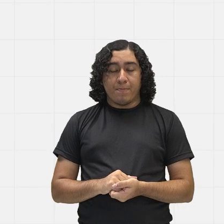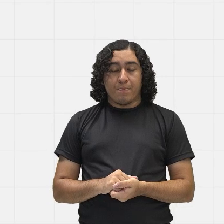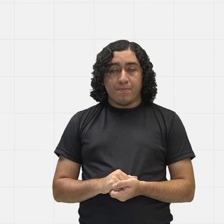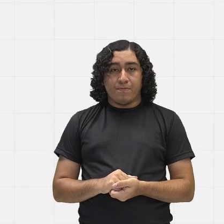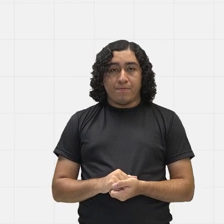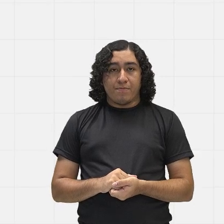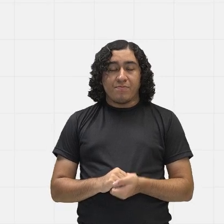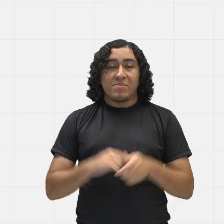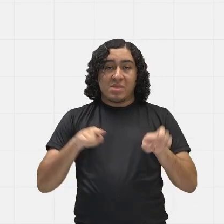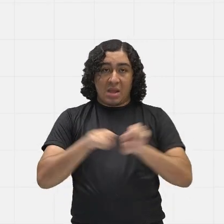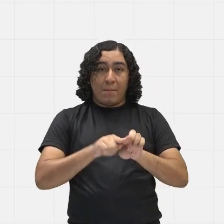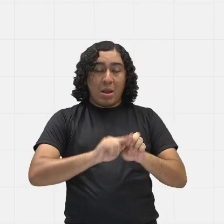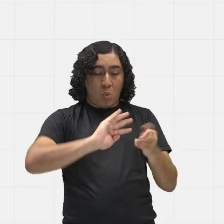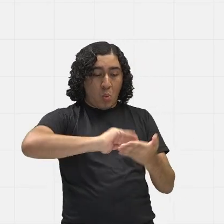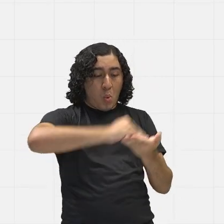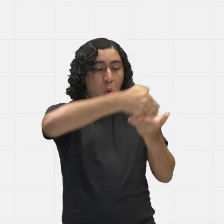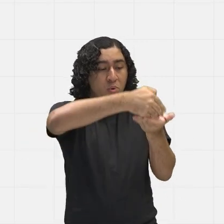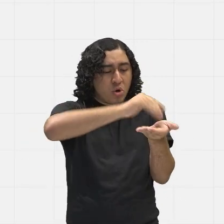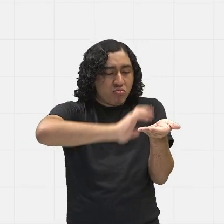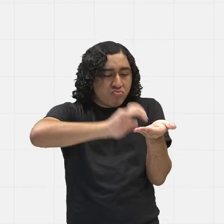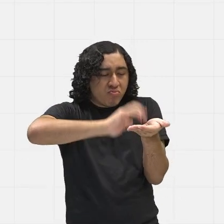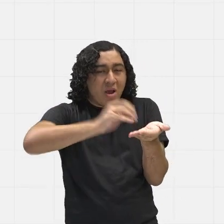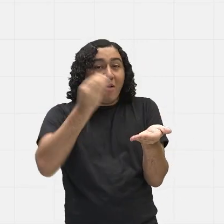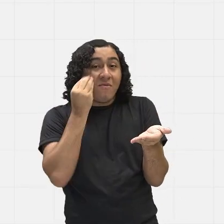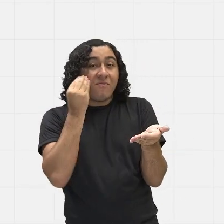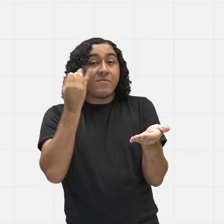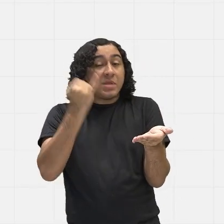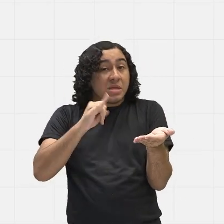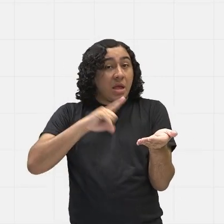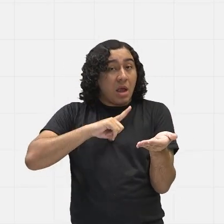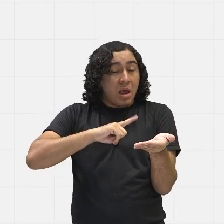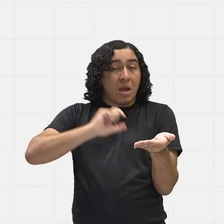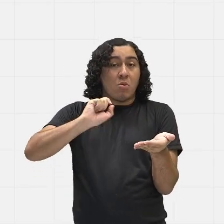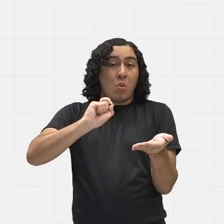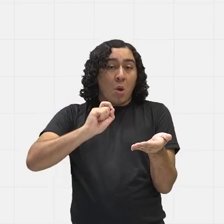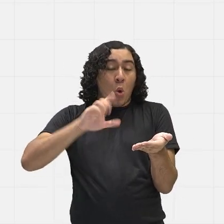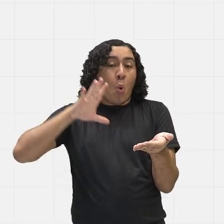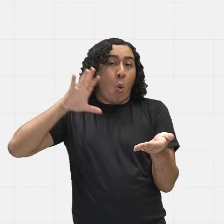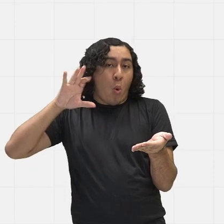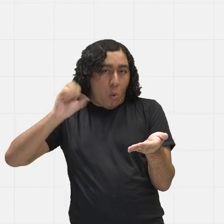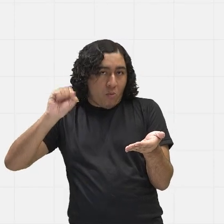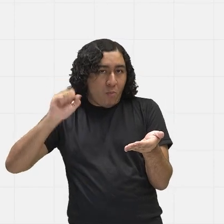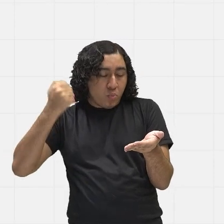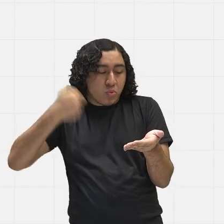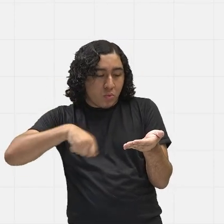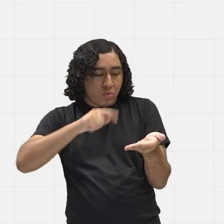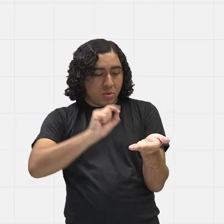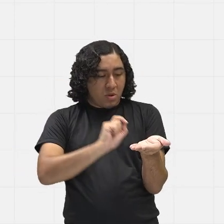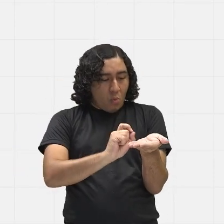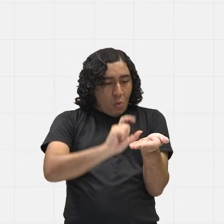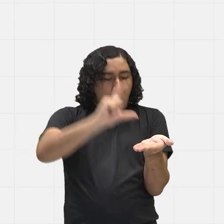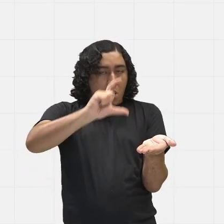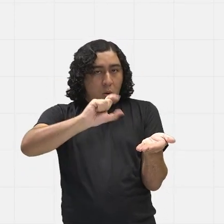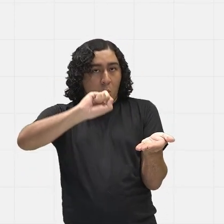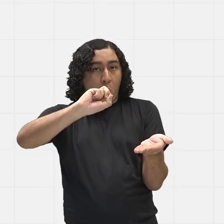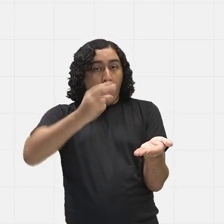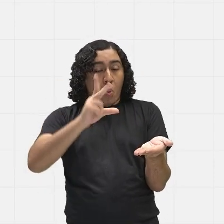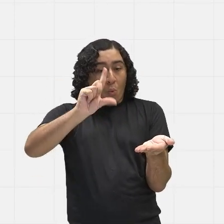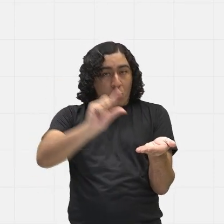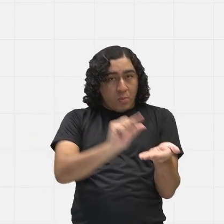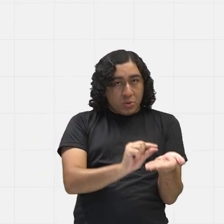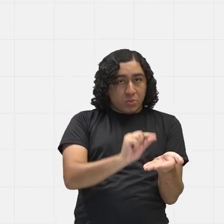no Windows, que é o ícone que fica ali na parte inferior direita da sua tela, né? Tem um ícone de alto-falante igual esse que está na sua tela, o senhor clique